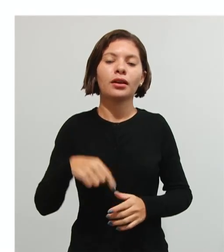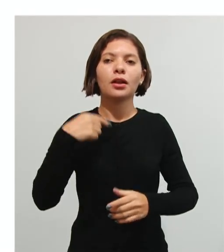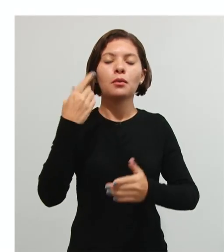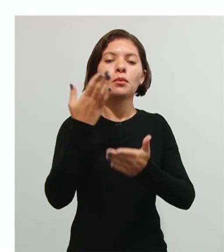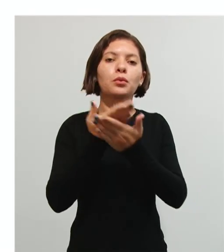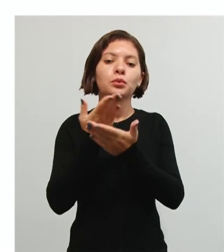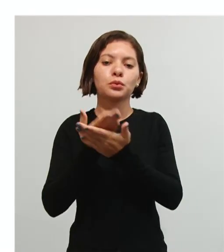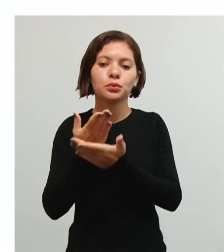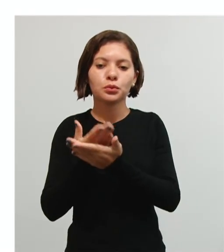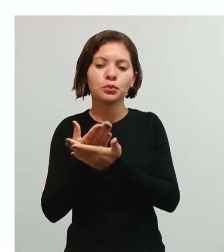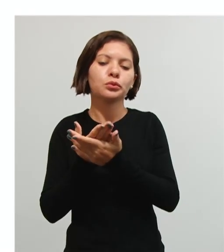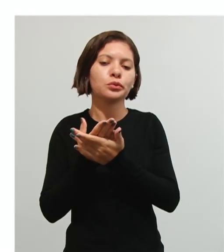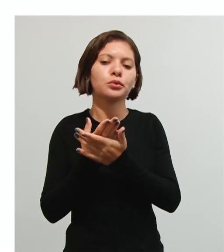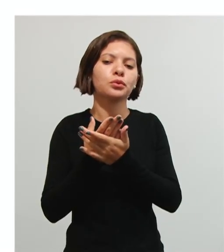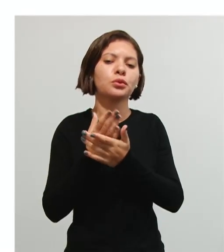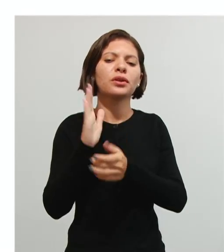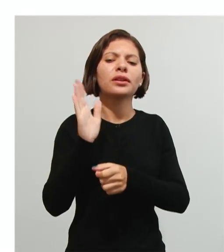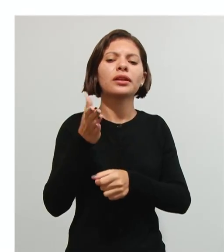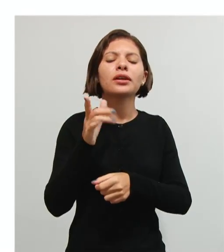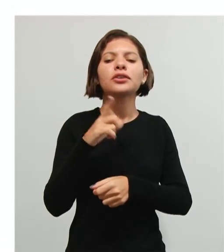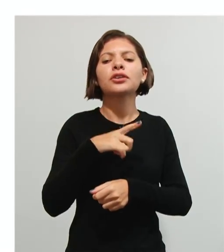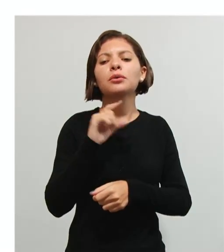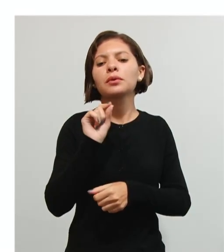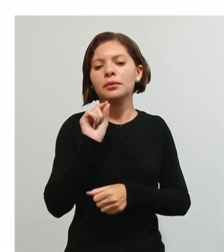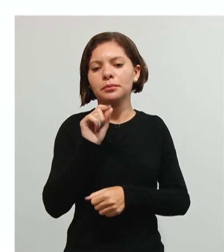da literatura existente, né?